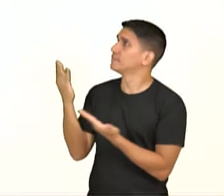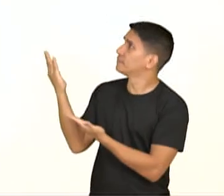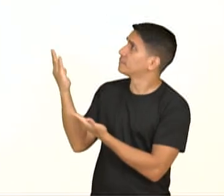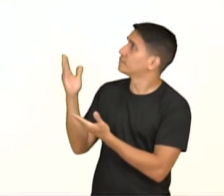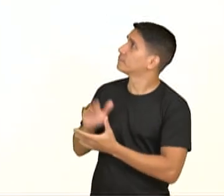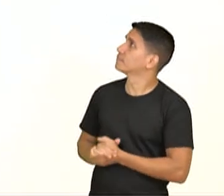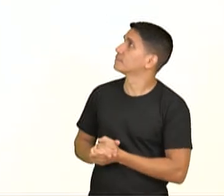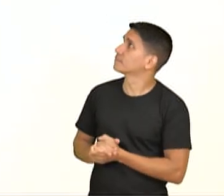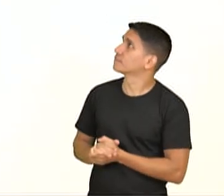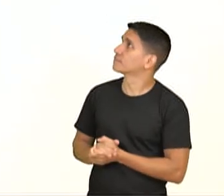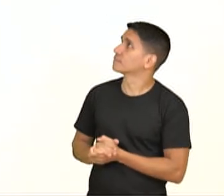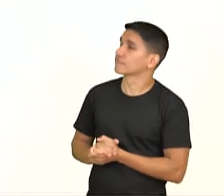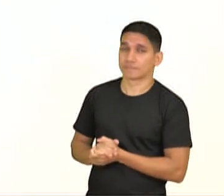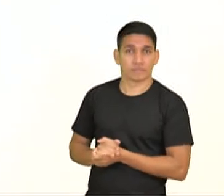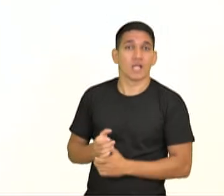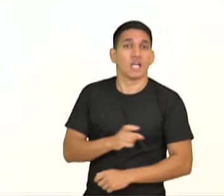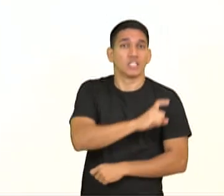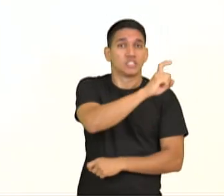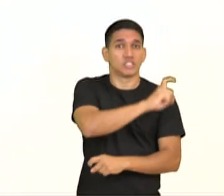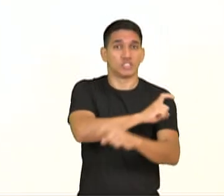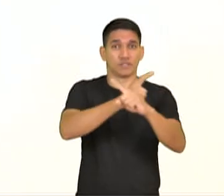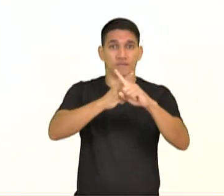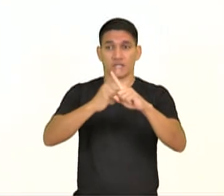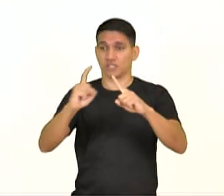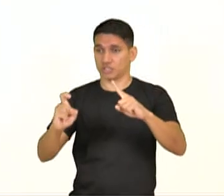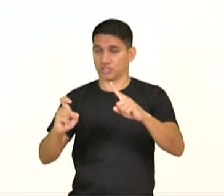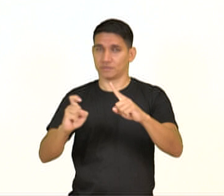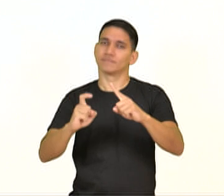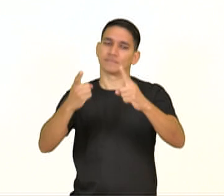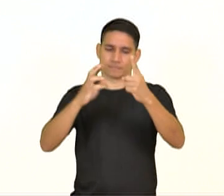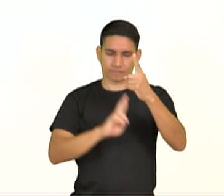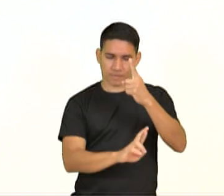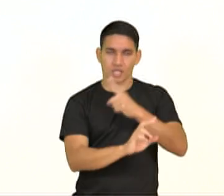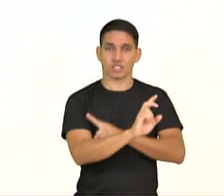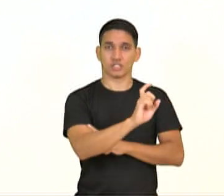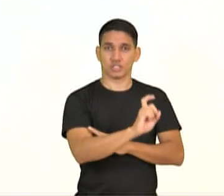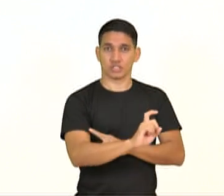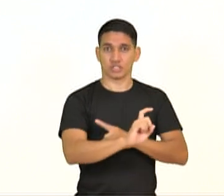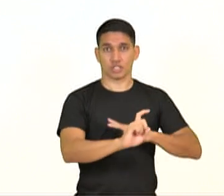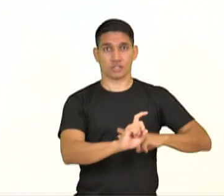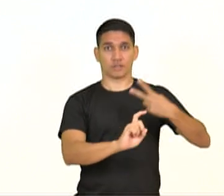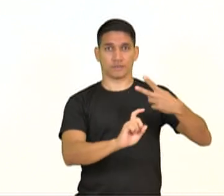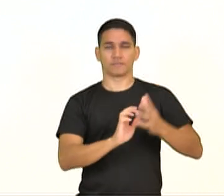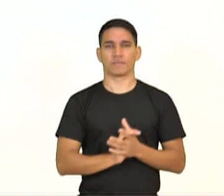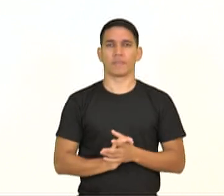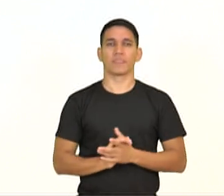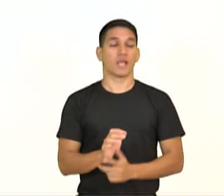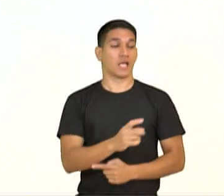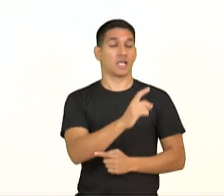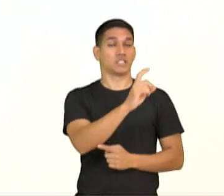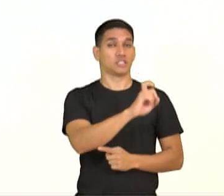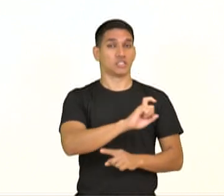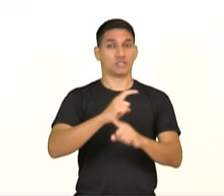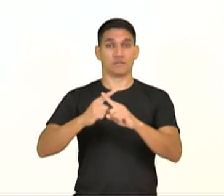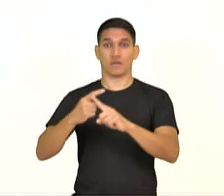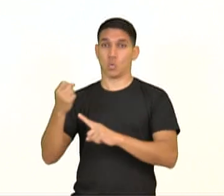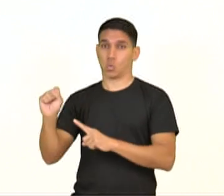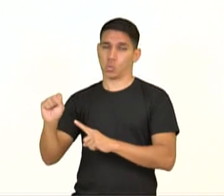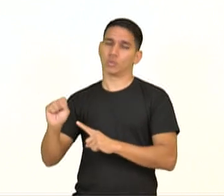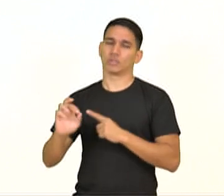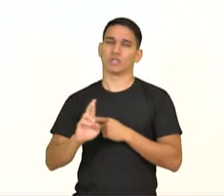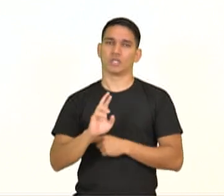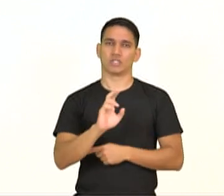x é x ao quadrado. X vezes 8 é 8x, e tudo isso igual a 180,